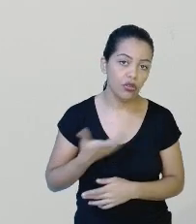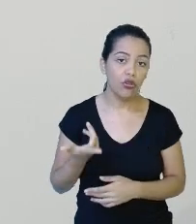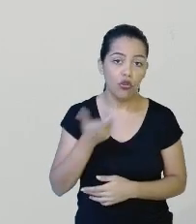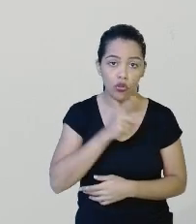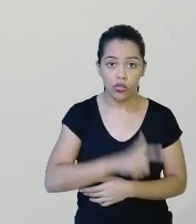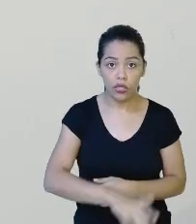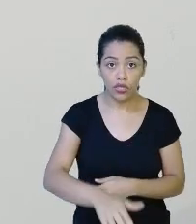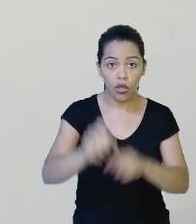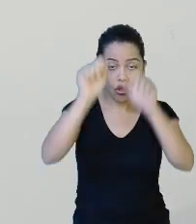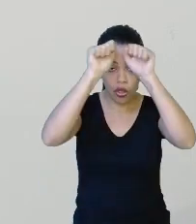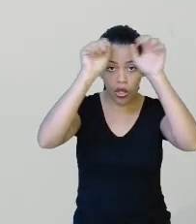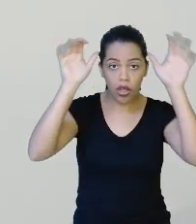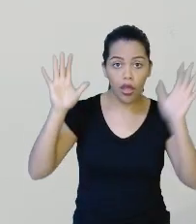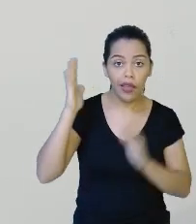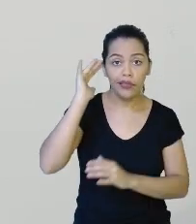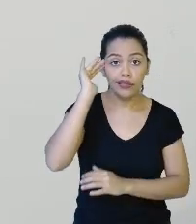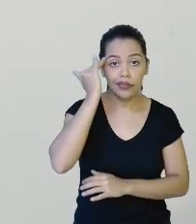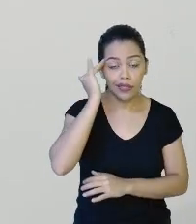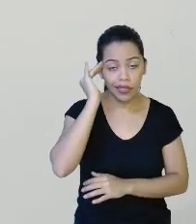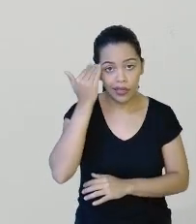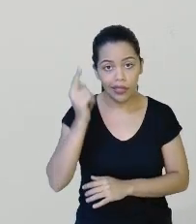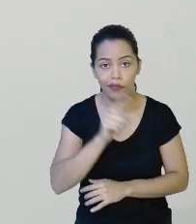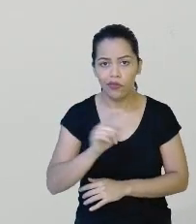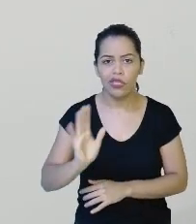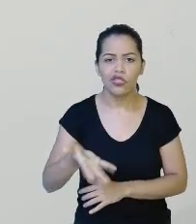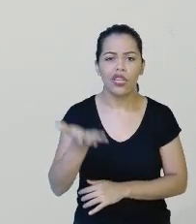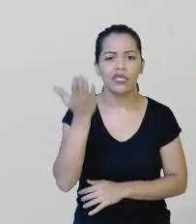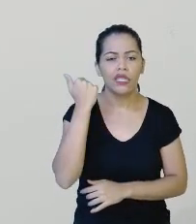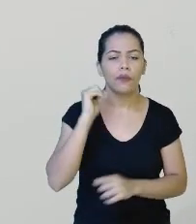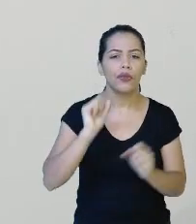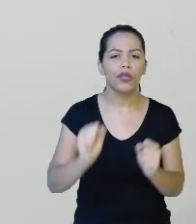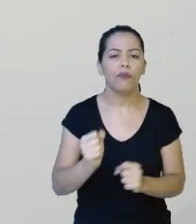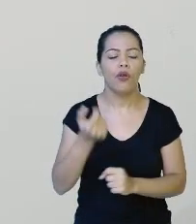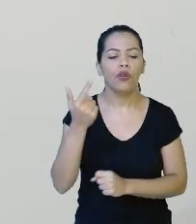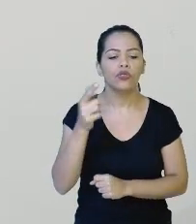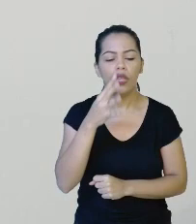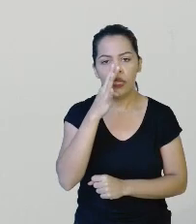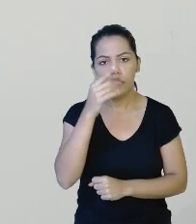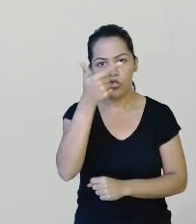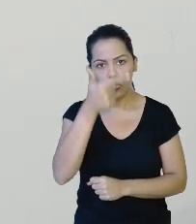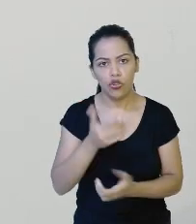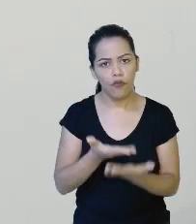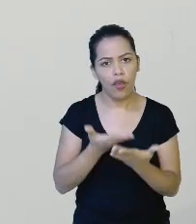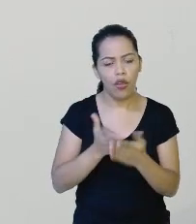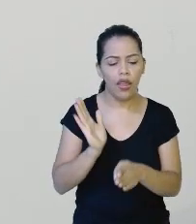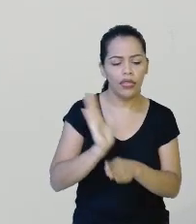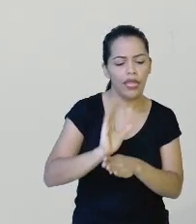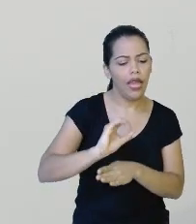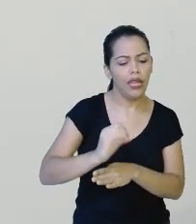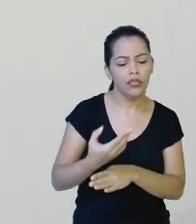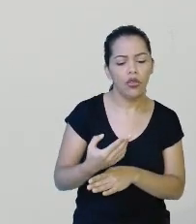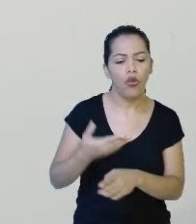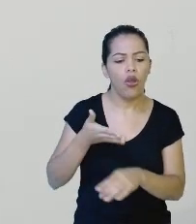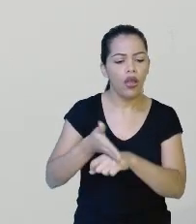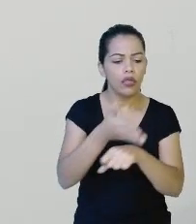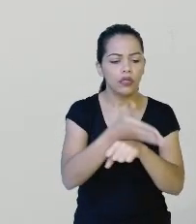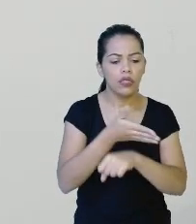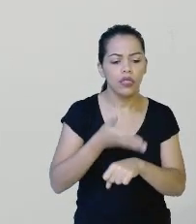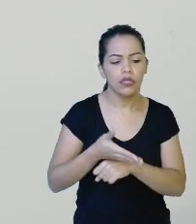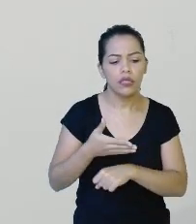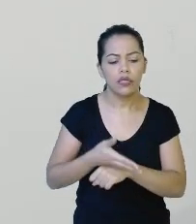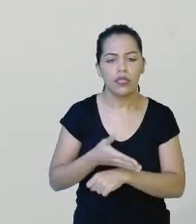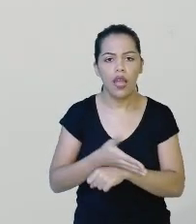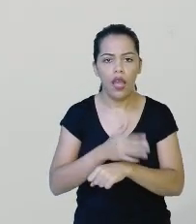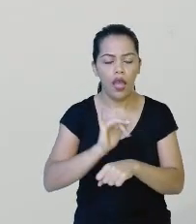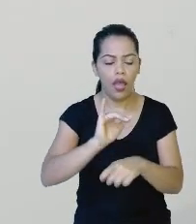compreendido o assunto. Vocês já sabem que podem assistir a reprise dessa aula à tarde ou acessar o canal Educa